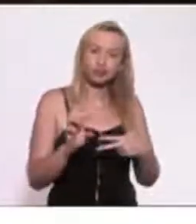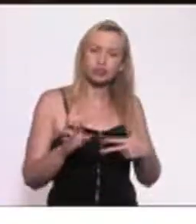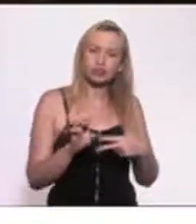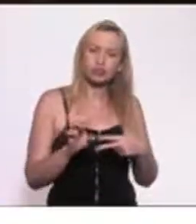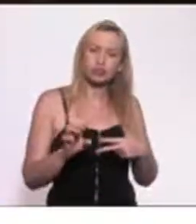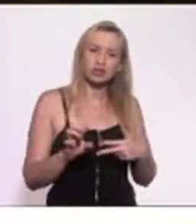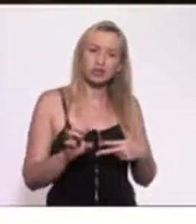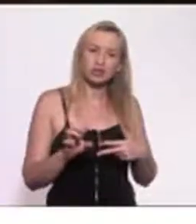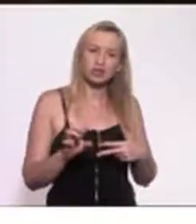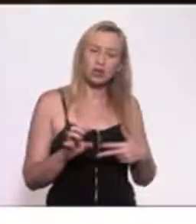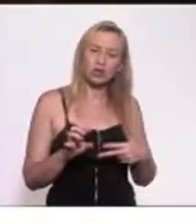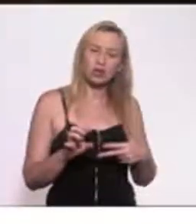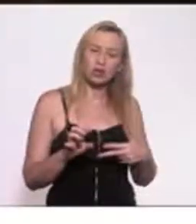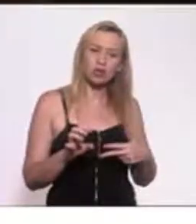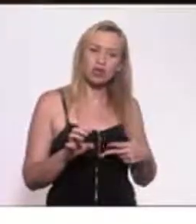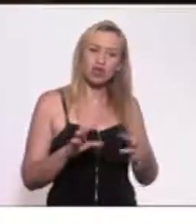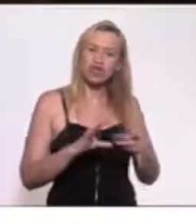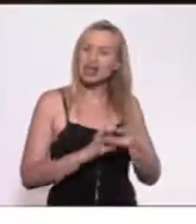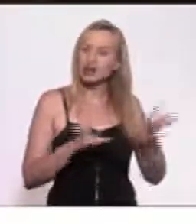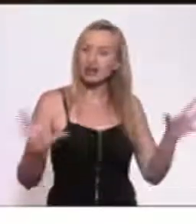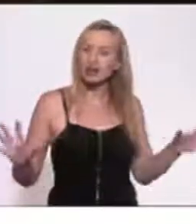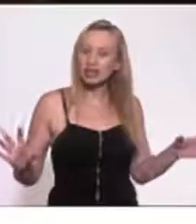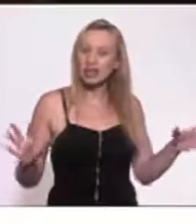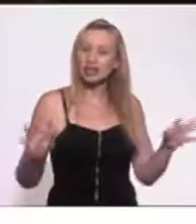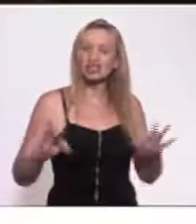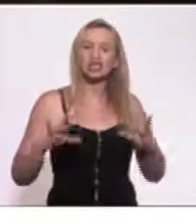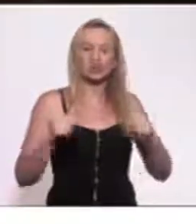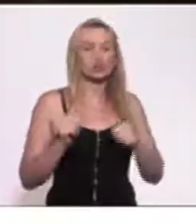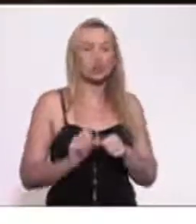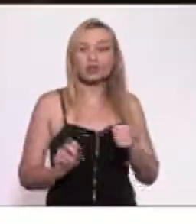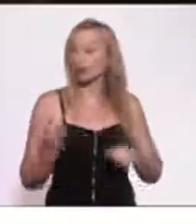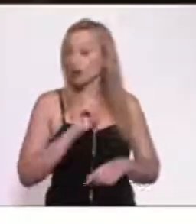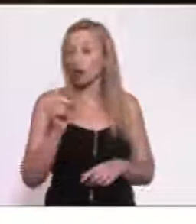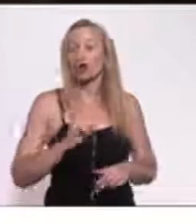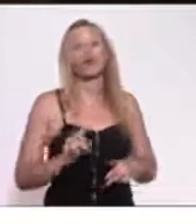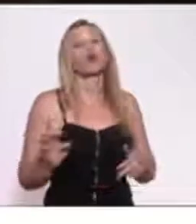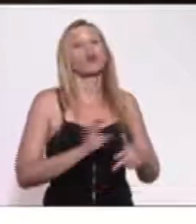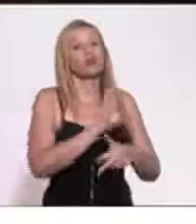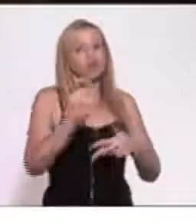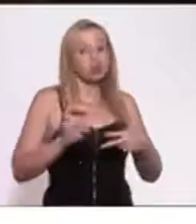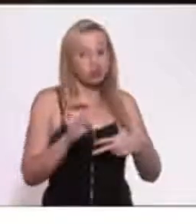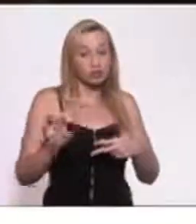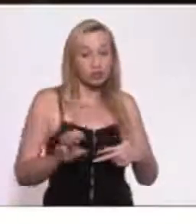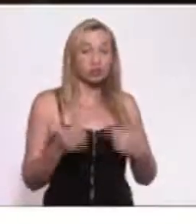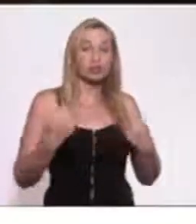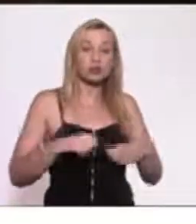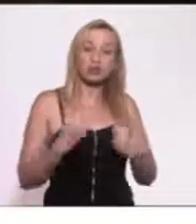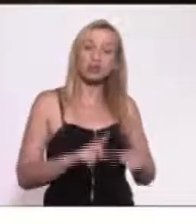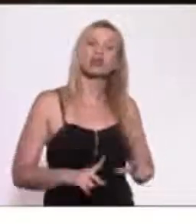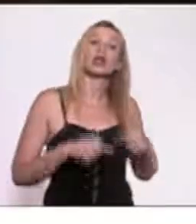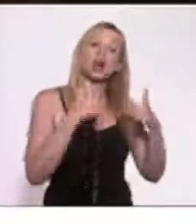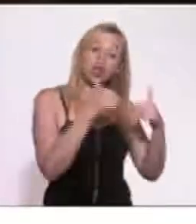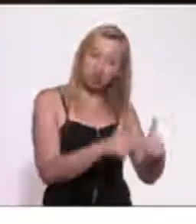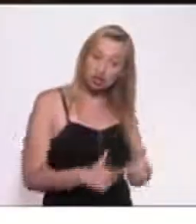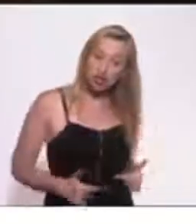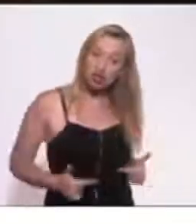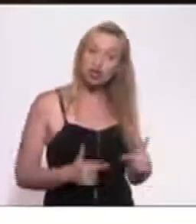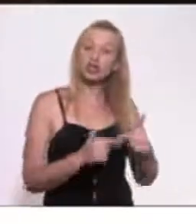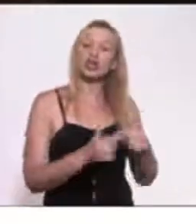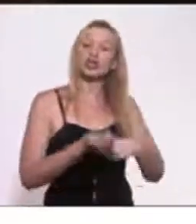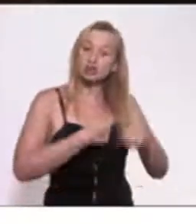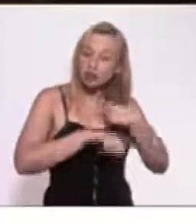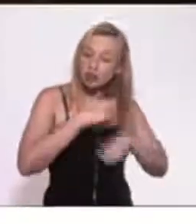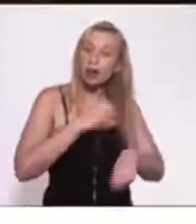do Parlamento. Muito pelo contrário. O Poder Executivo tem que continuar fazendo suas ações de diminuir seus custos sempre que